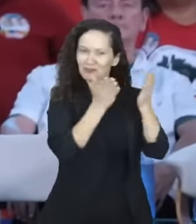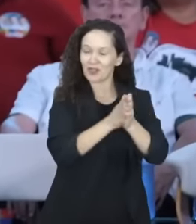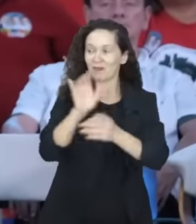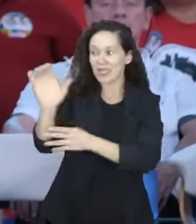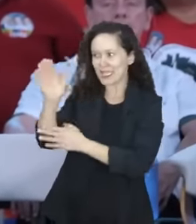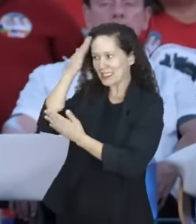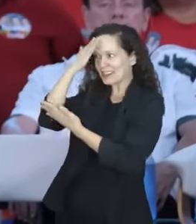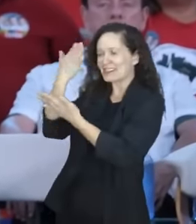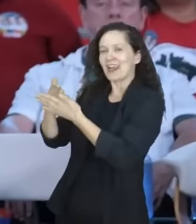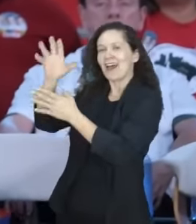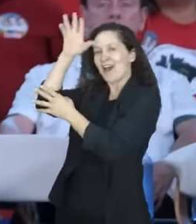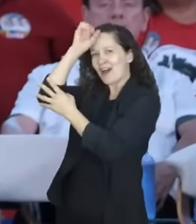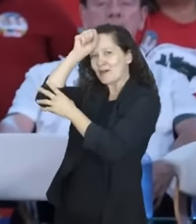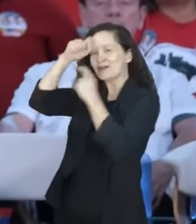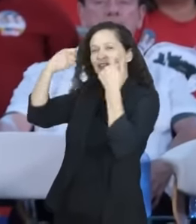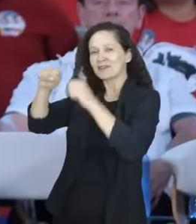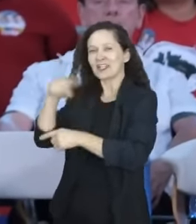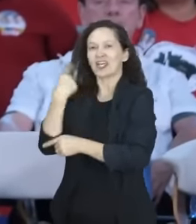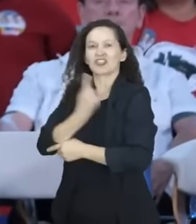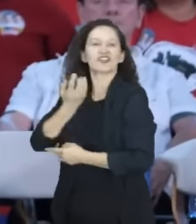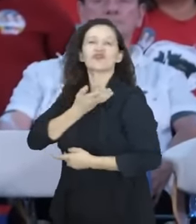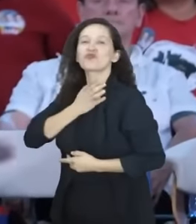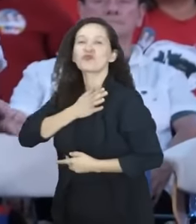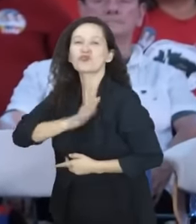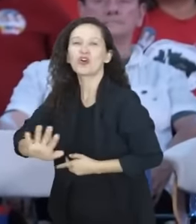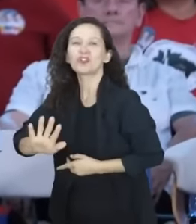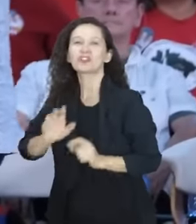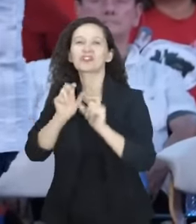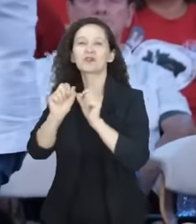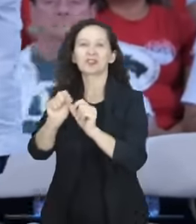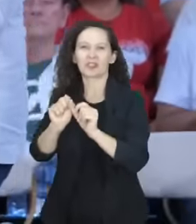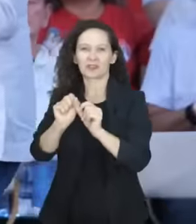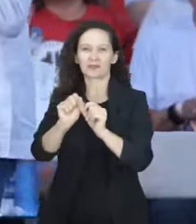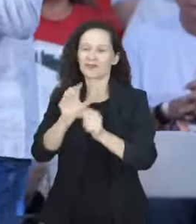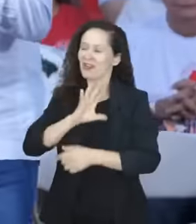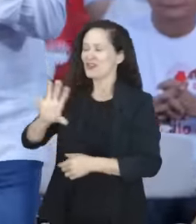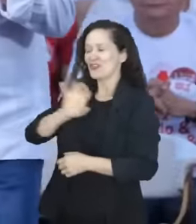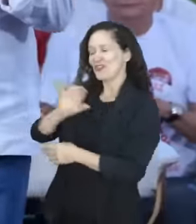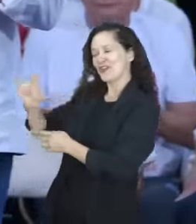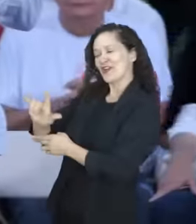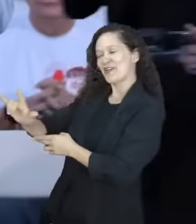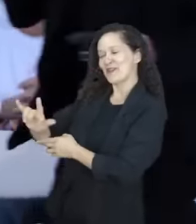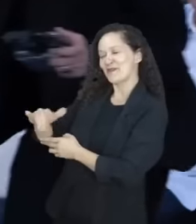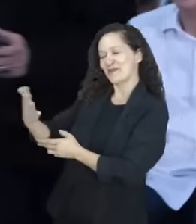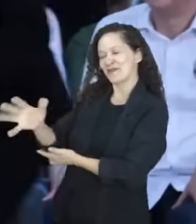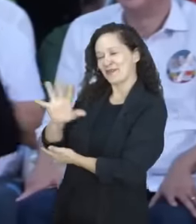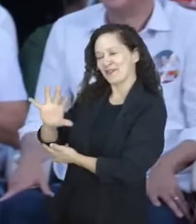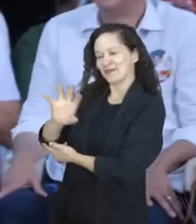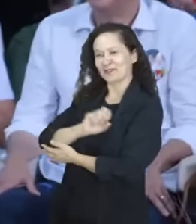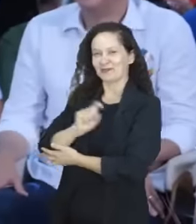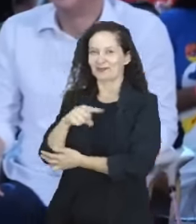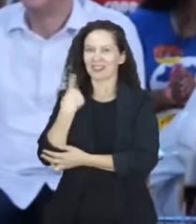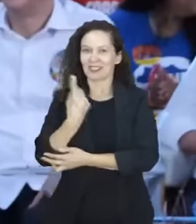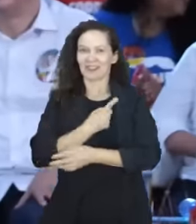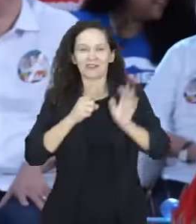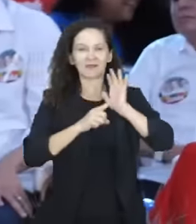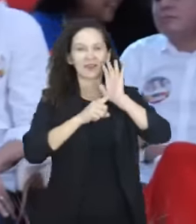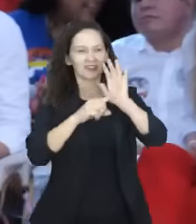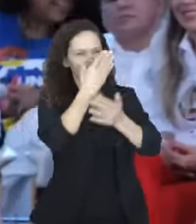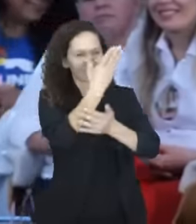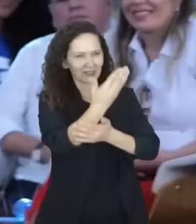não gosta. Eu te amo, meu amor. A gente vai ter que mostrar para ele que nós